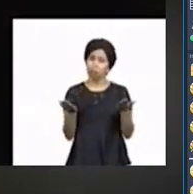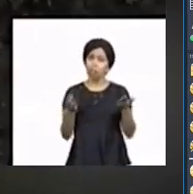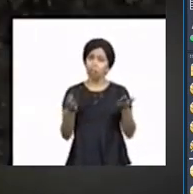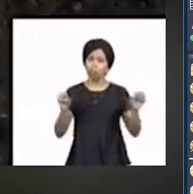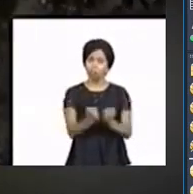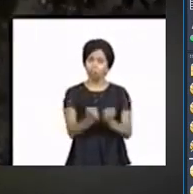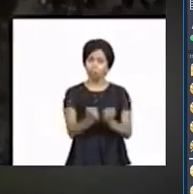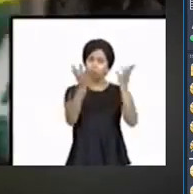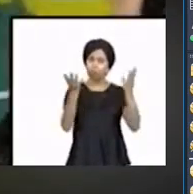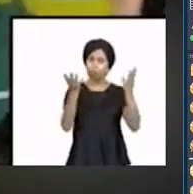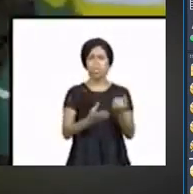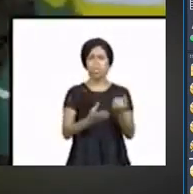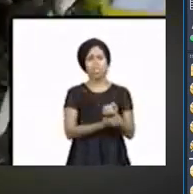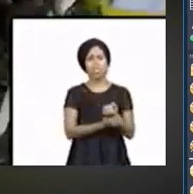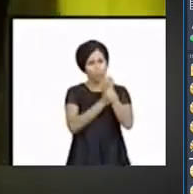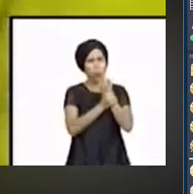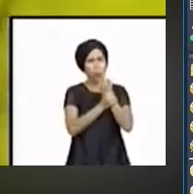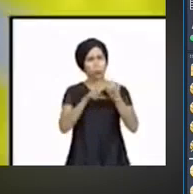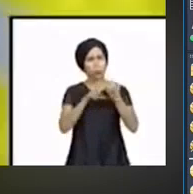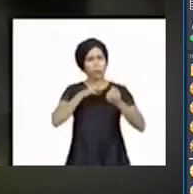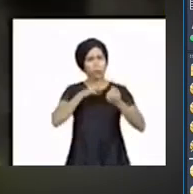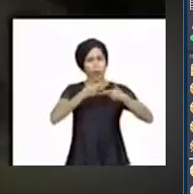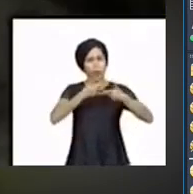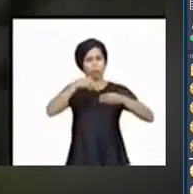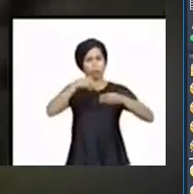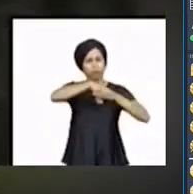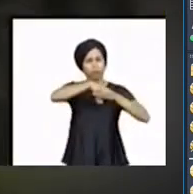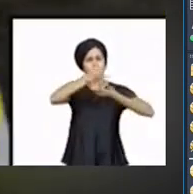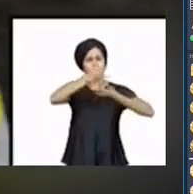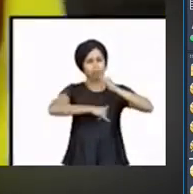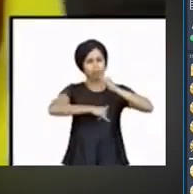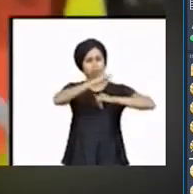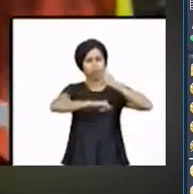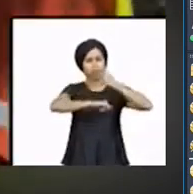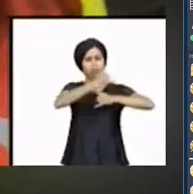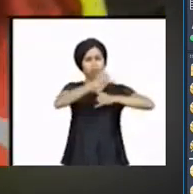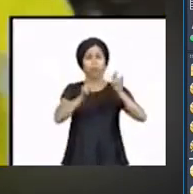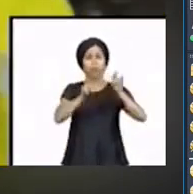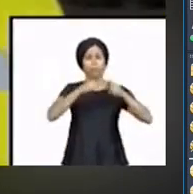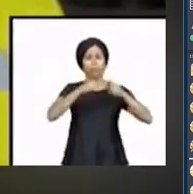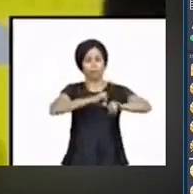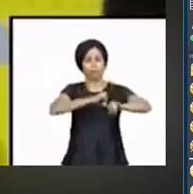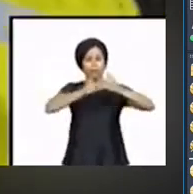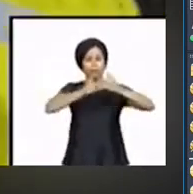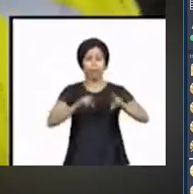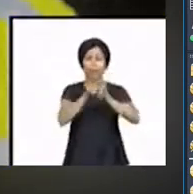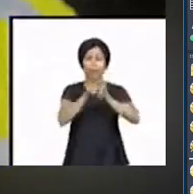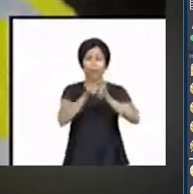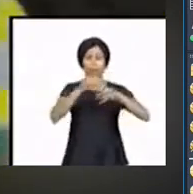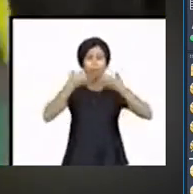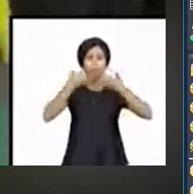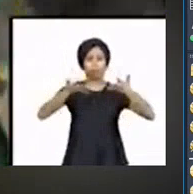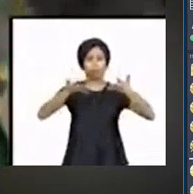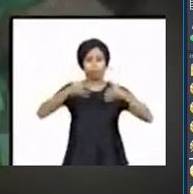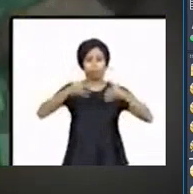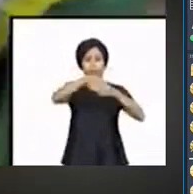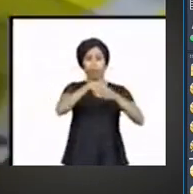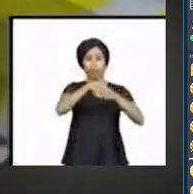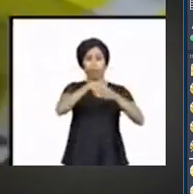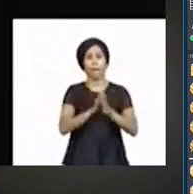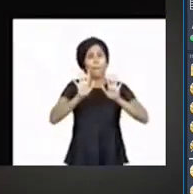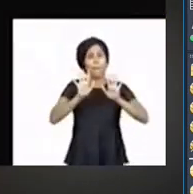manuseio, têm grande estabilidade química e boa resistência a choques mecânicos e calor. Mas para que eles sejam usados com toda segurança,